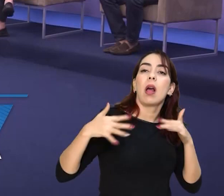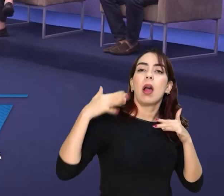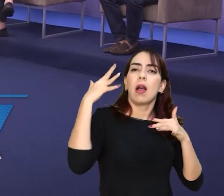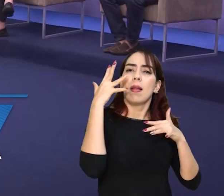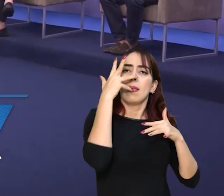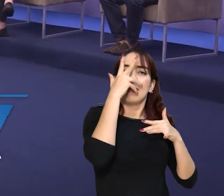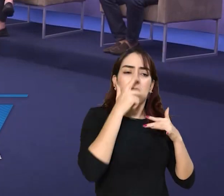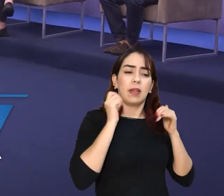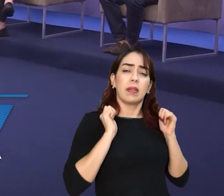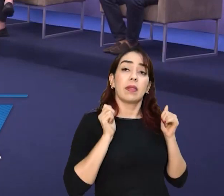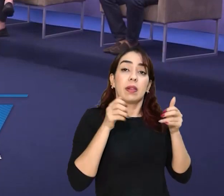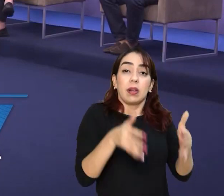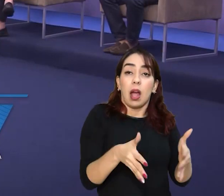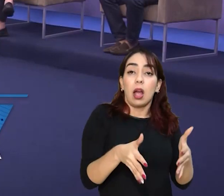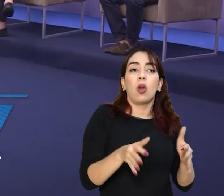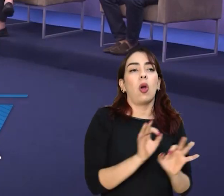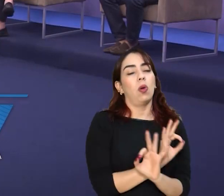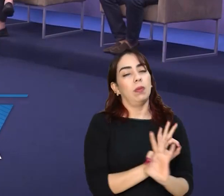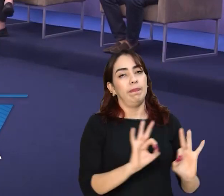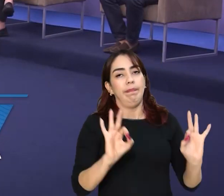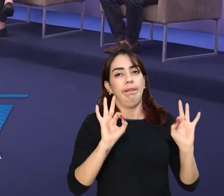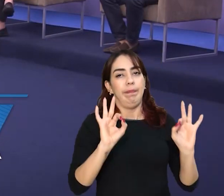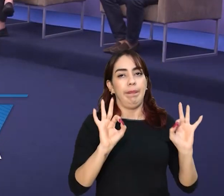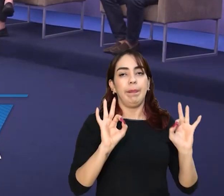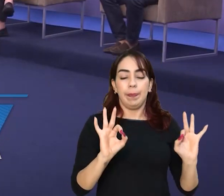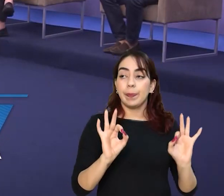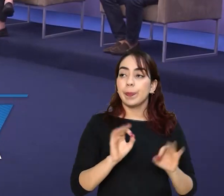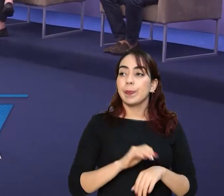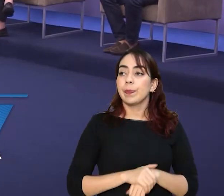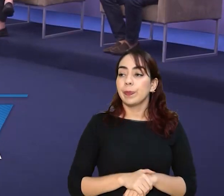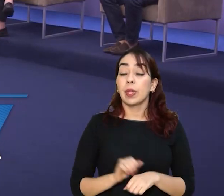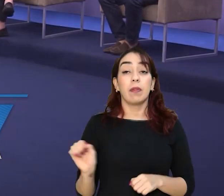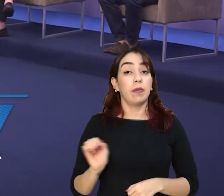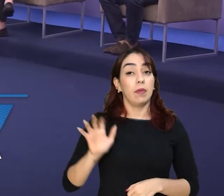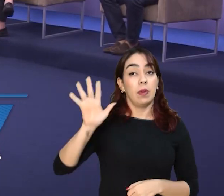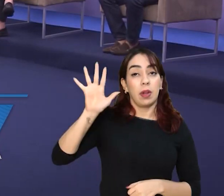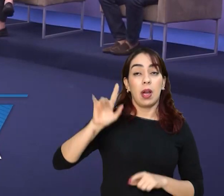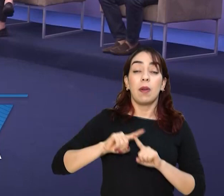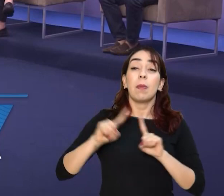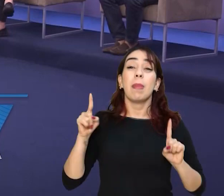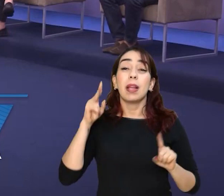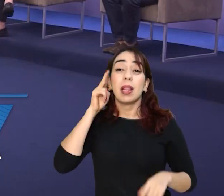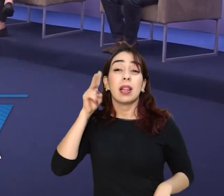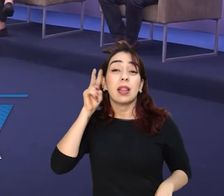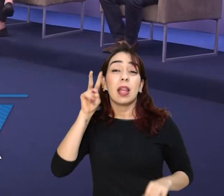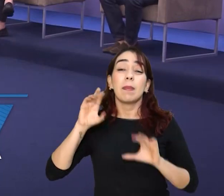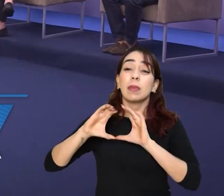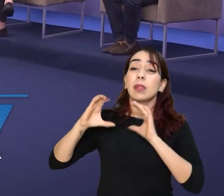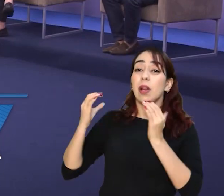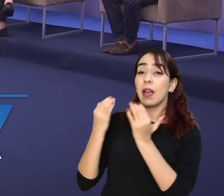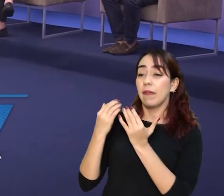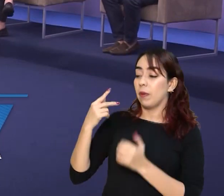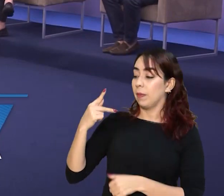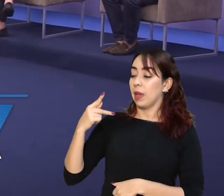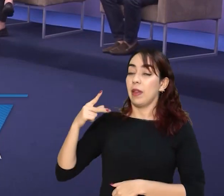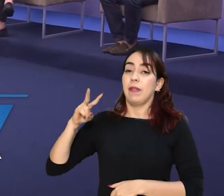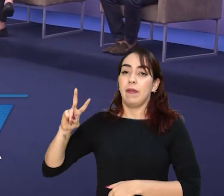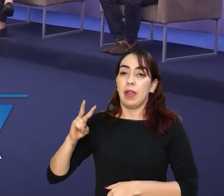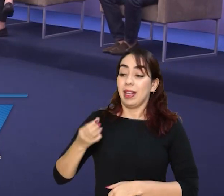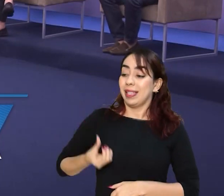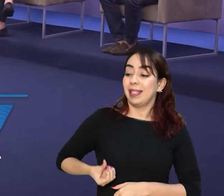0 do Castelão. 10 a 0. É. Agora você vê como do PV... Você lembra quando o PV foi plantado na reforma? Ele passou 6 meses para ter